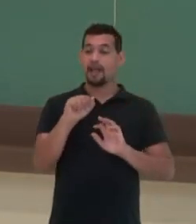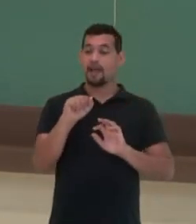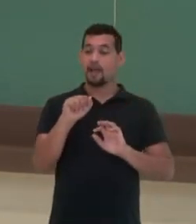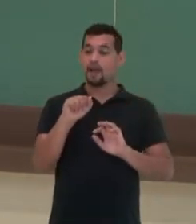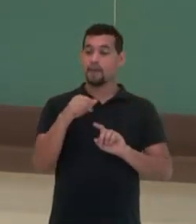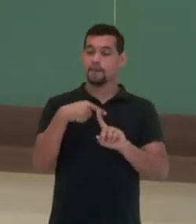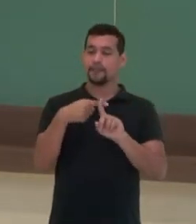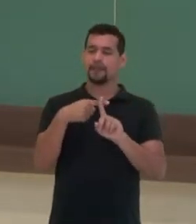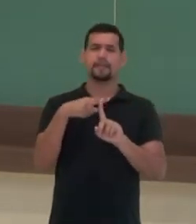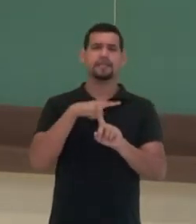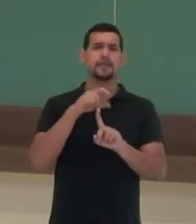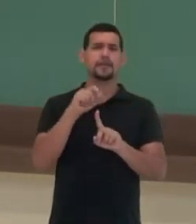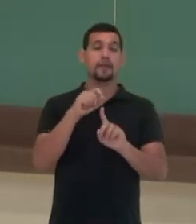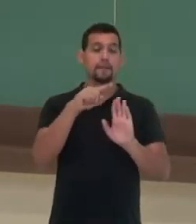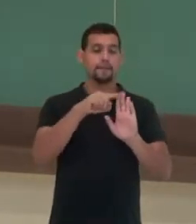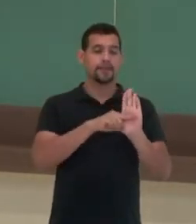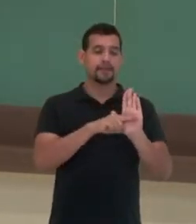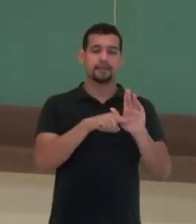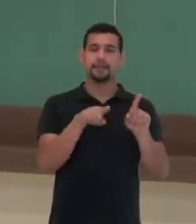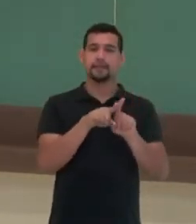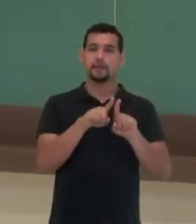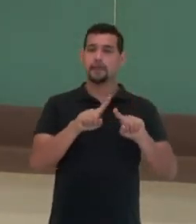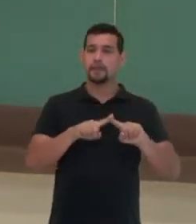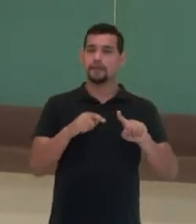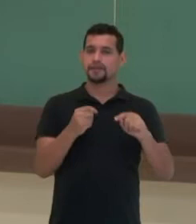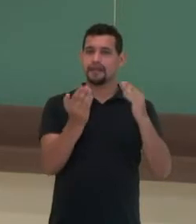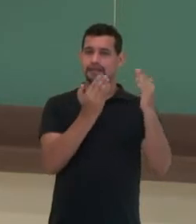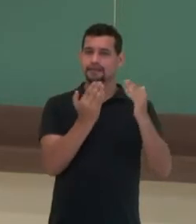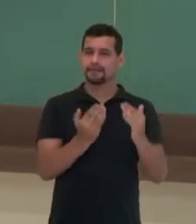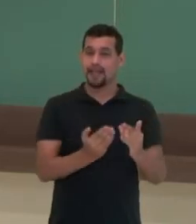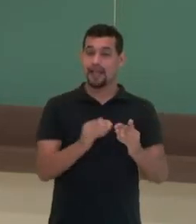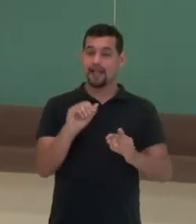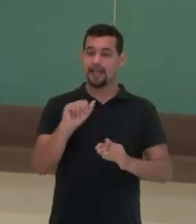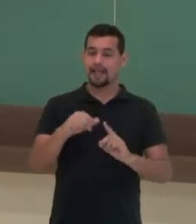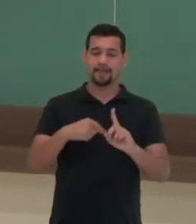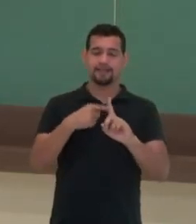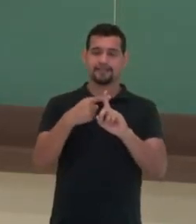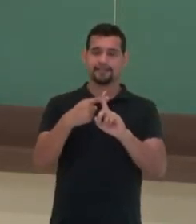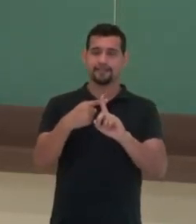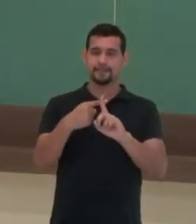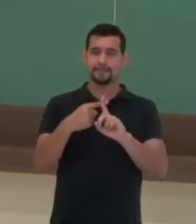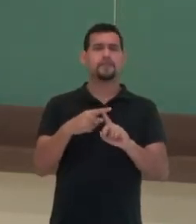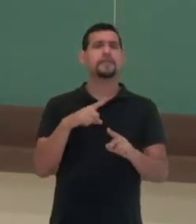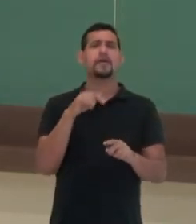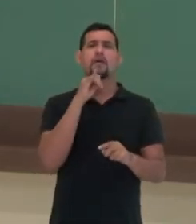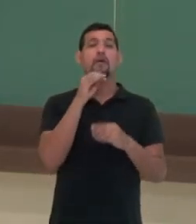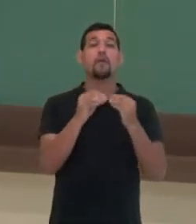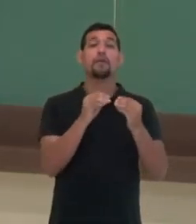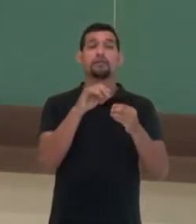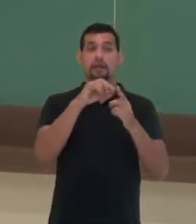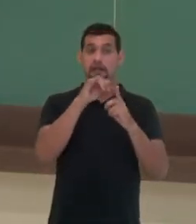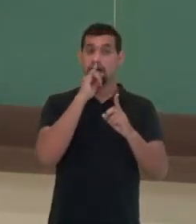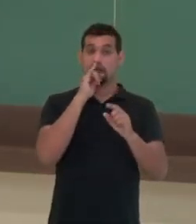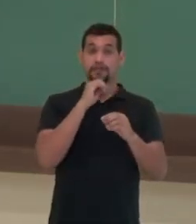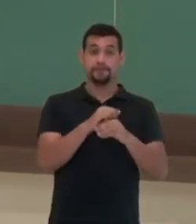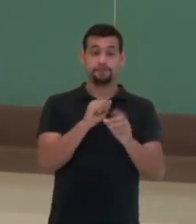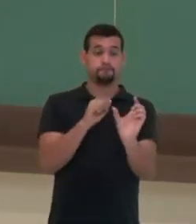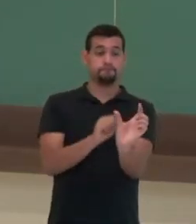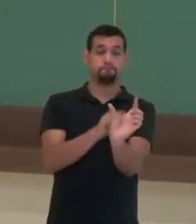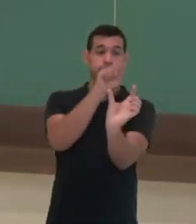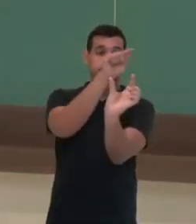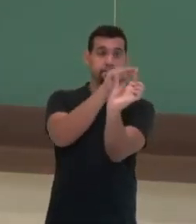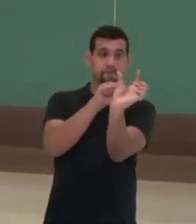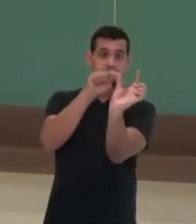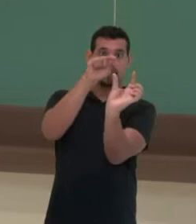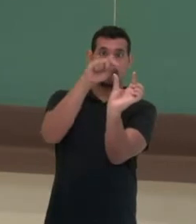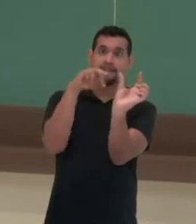contrário, né? Eu vou ter um ponto de mínimo. Então, tem que associar a positivo, com cavidade voltada para cima, logo um